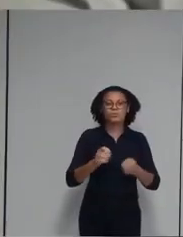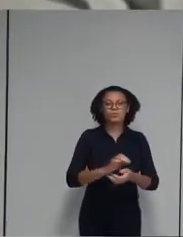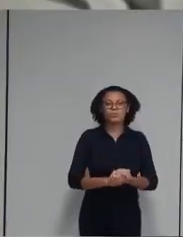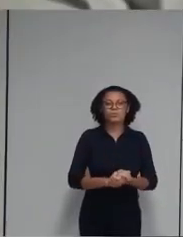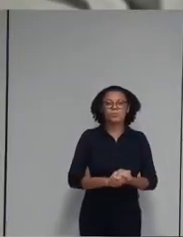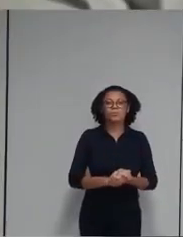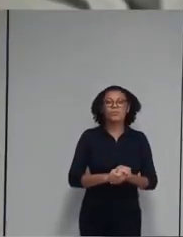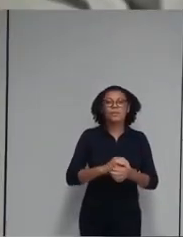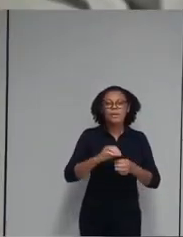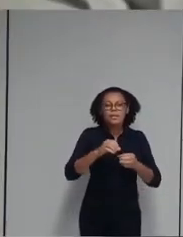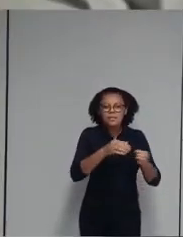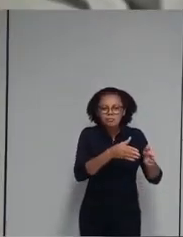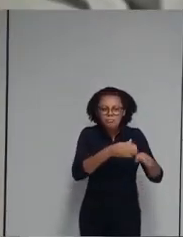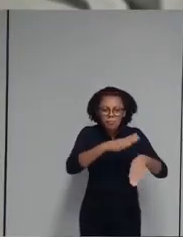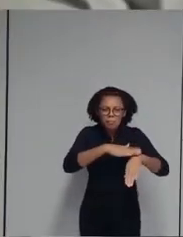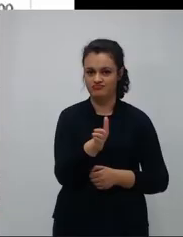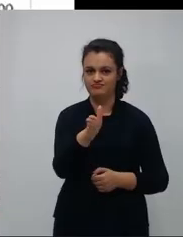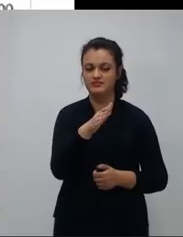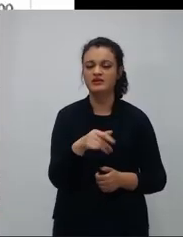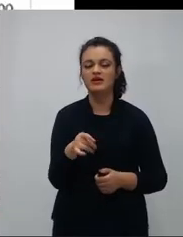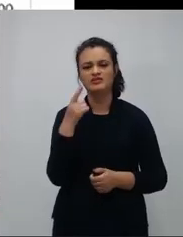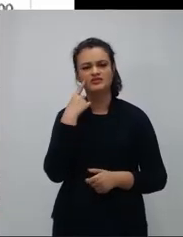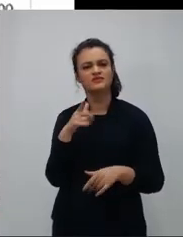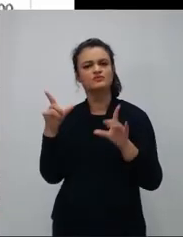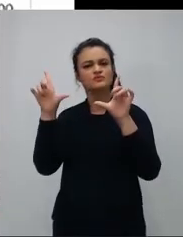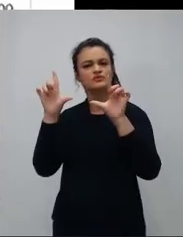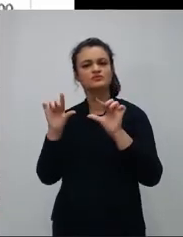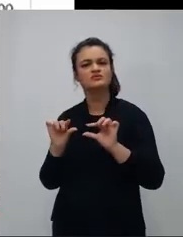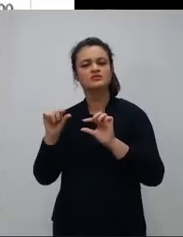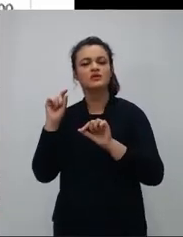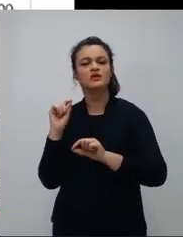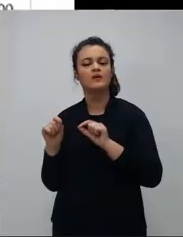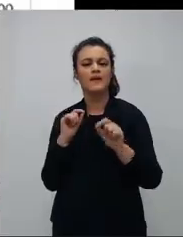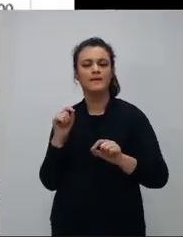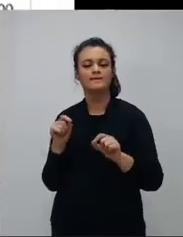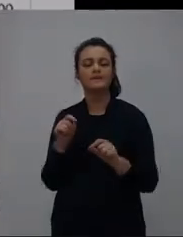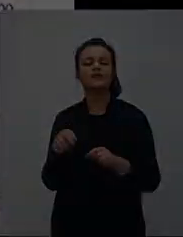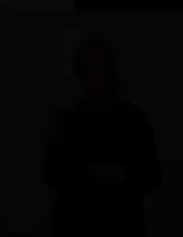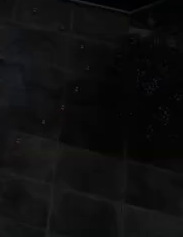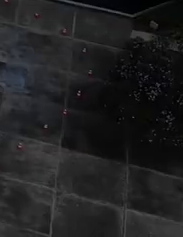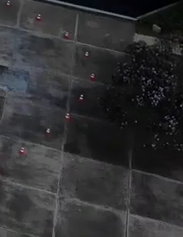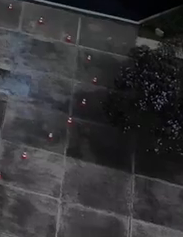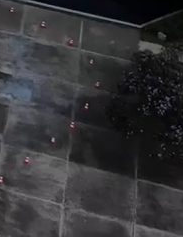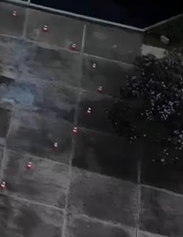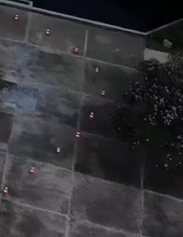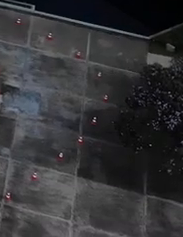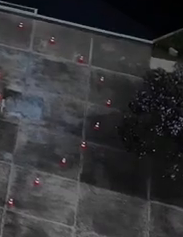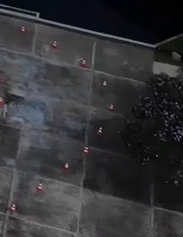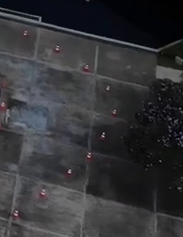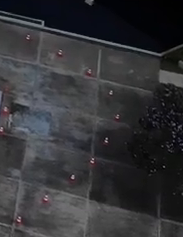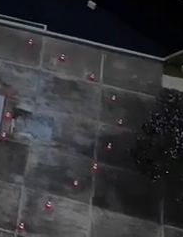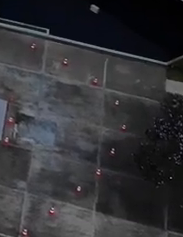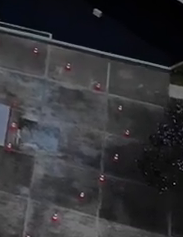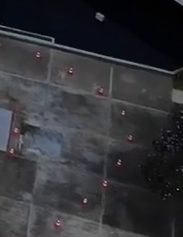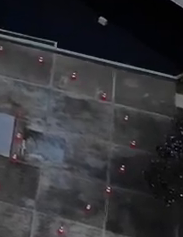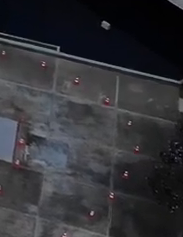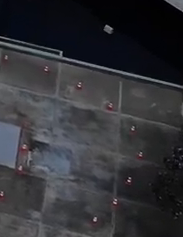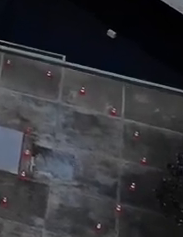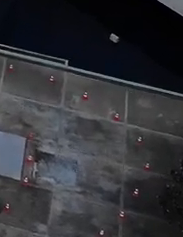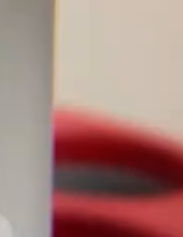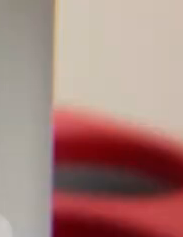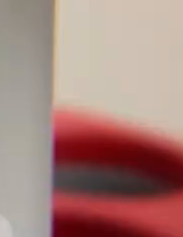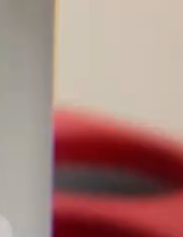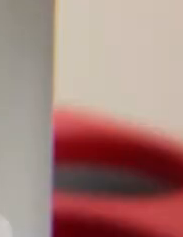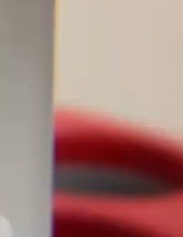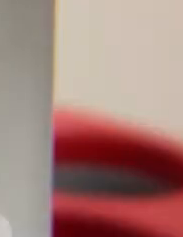função da pandemia, 90% do trabalho do STJ está sendo realizado remotamente. Com isso, o tribunal reduziu